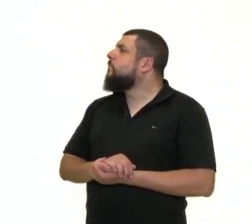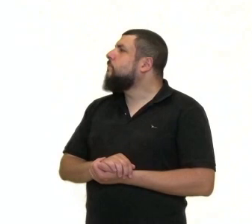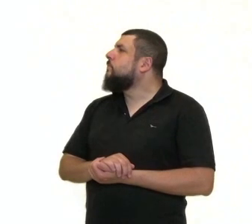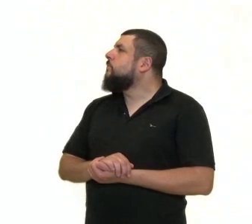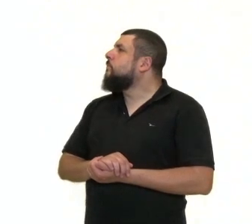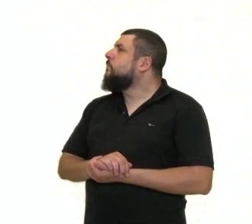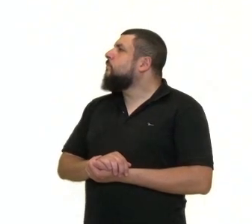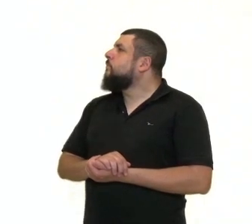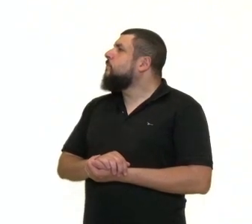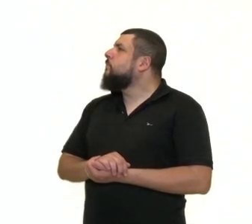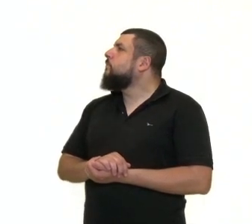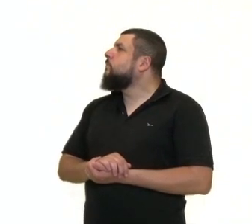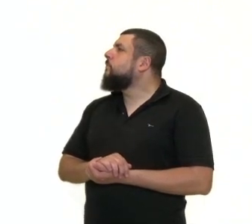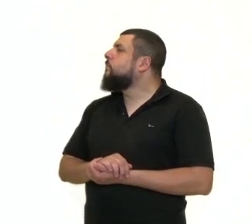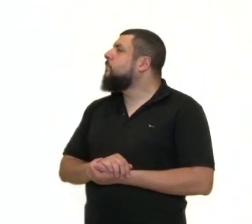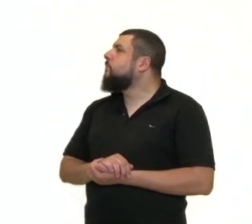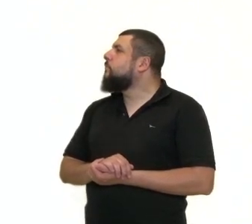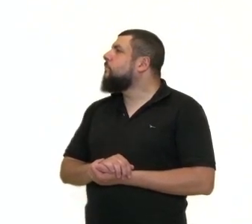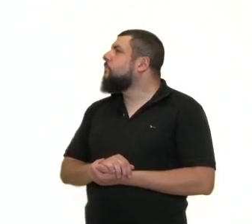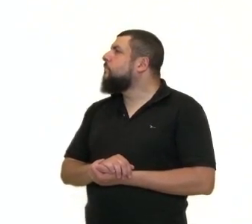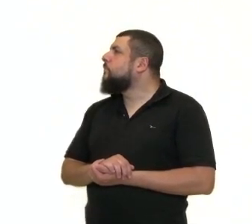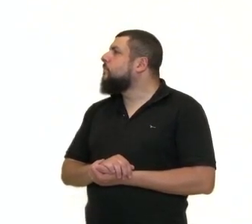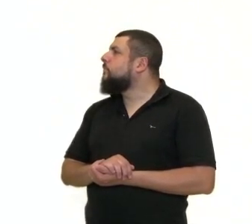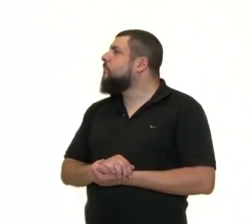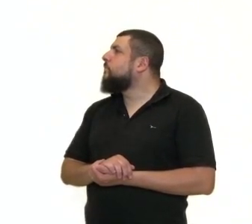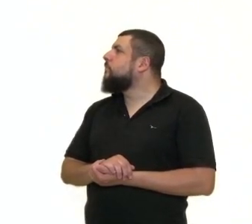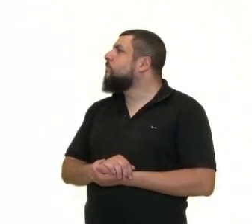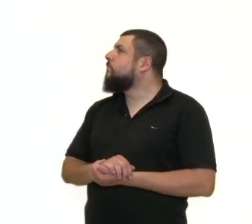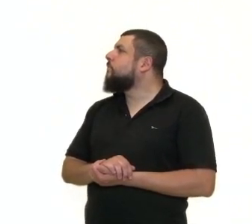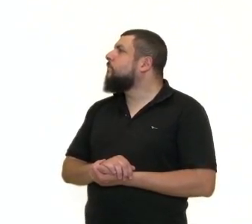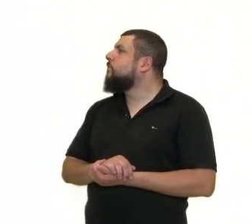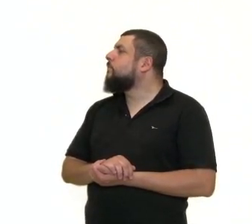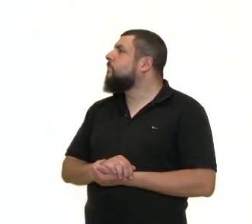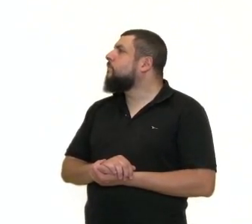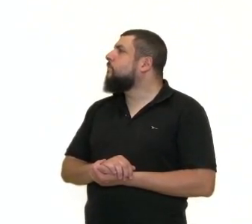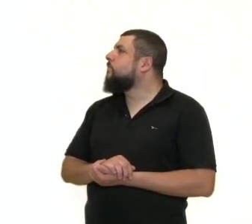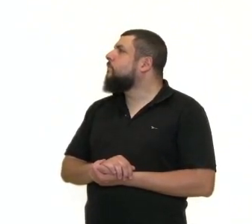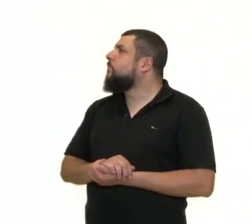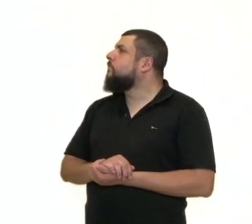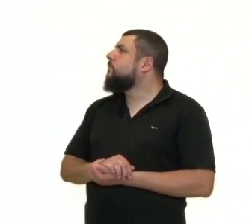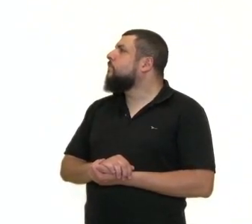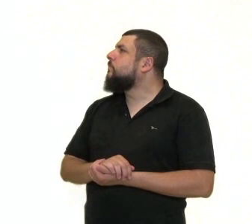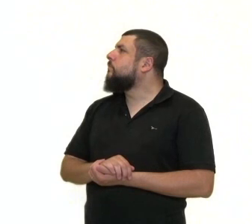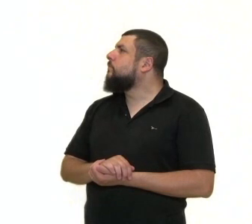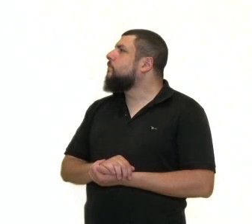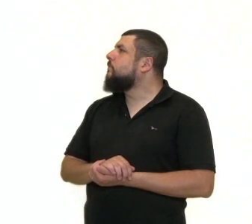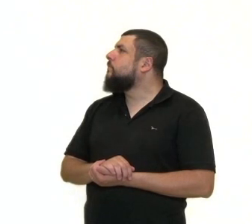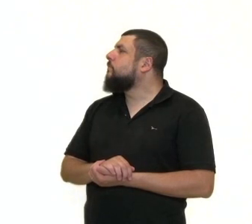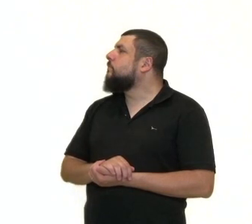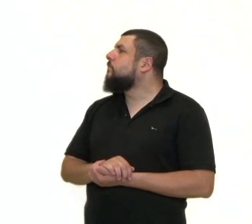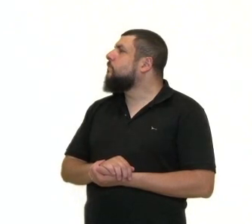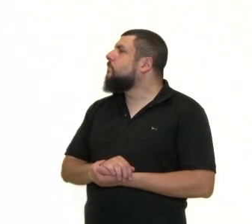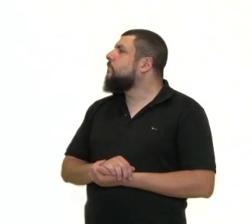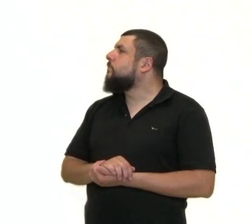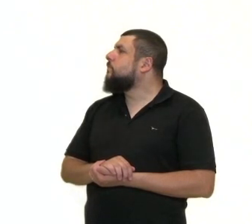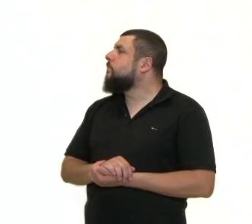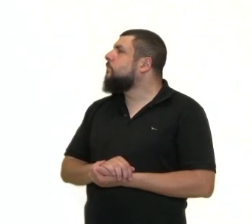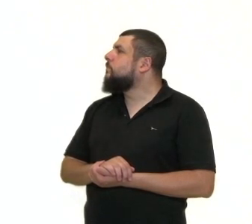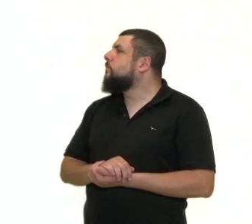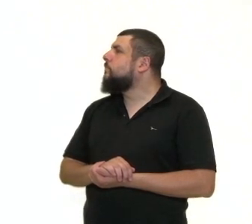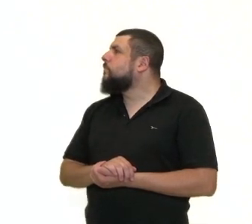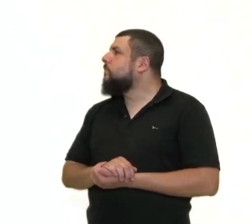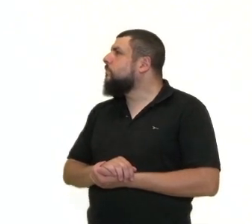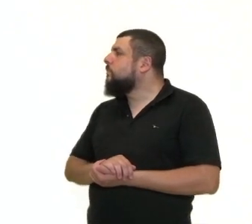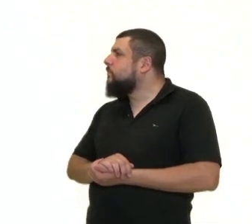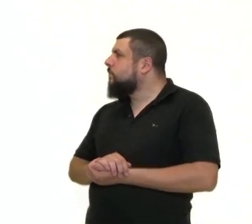o consumidor estabelece contato com as empresas que lhe forneçam serviços ou produtos e pode